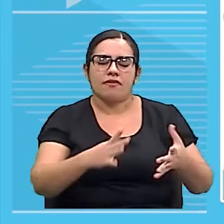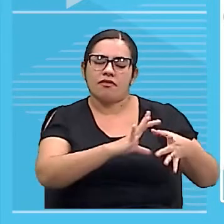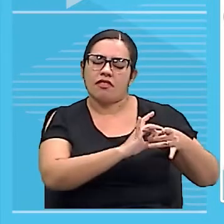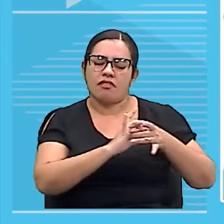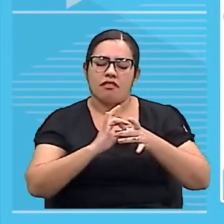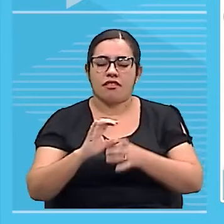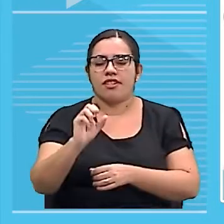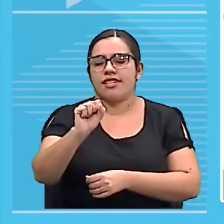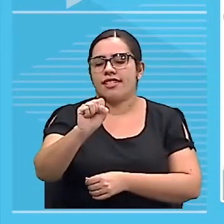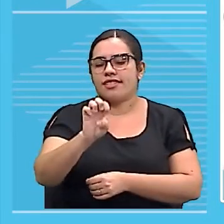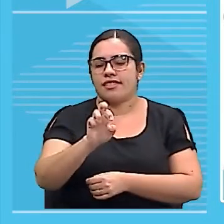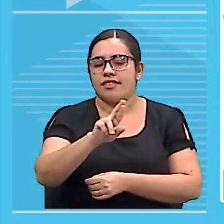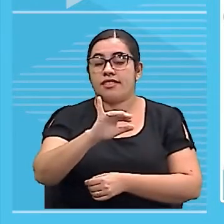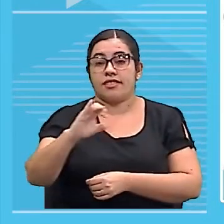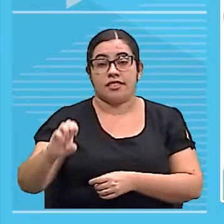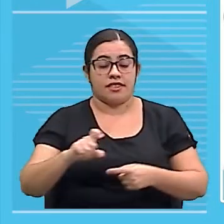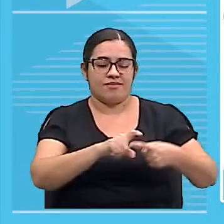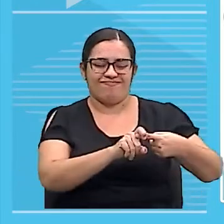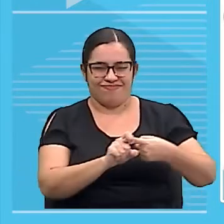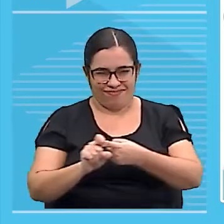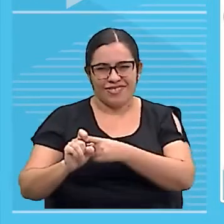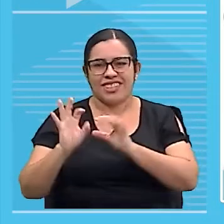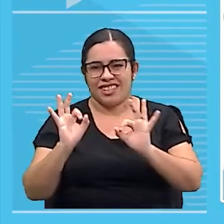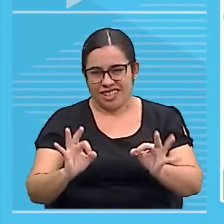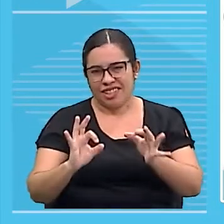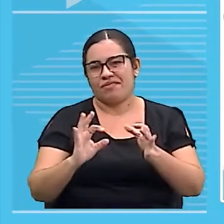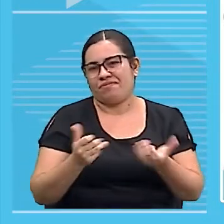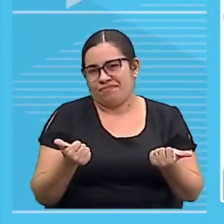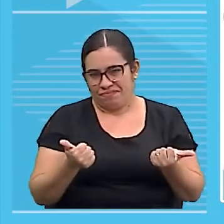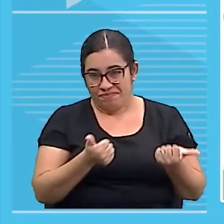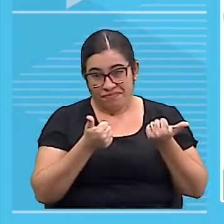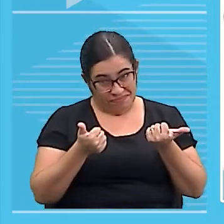associação em série de resistores beleza